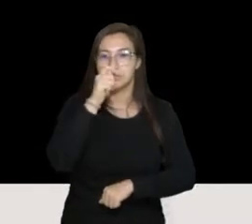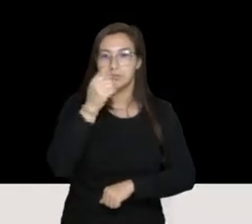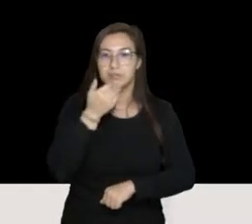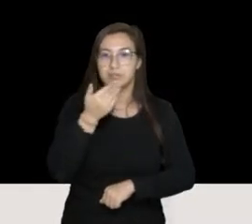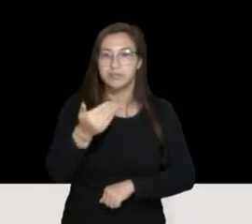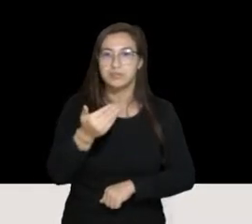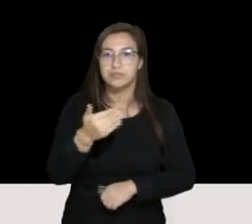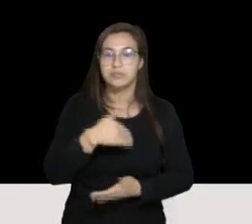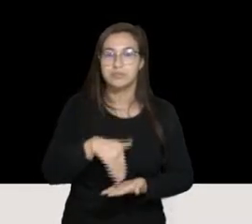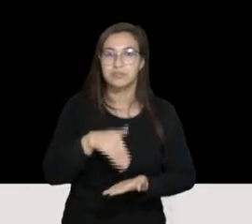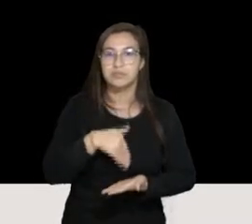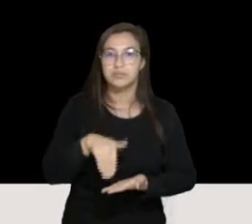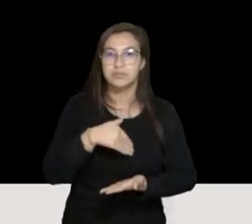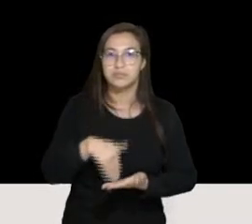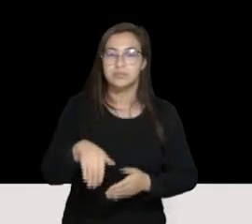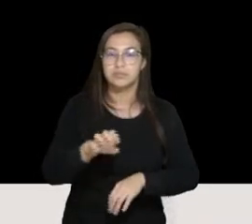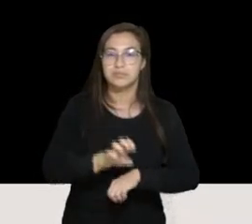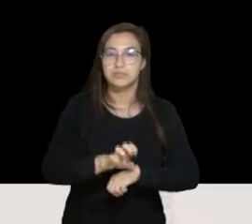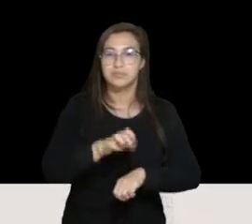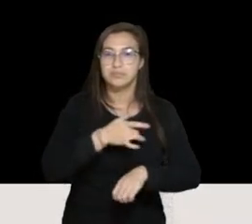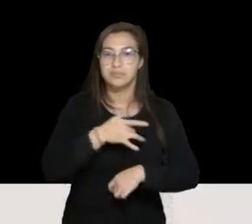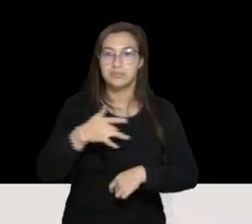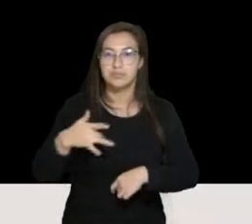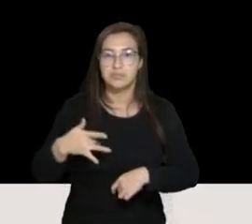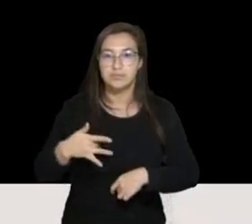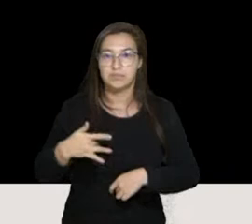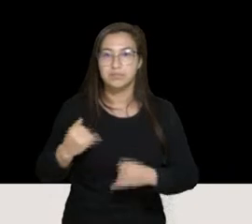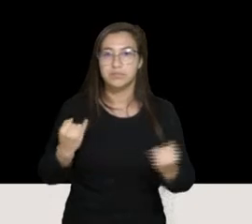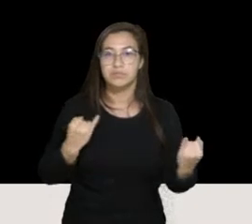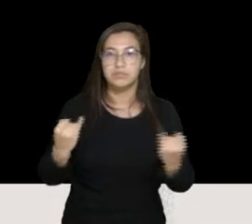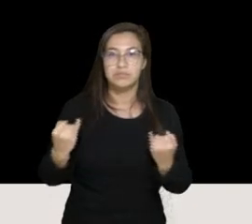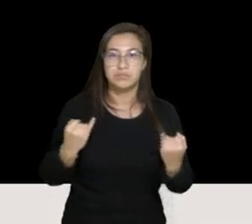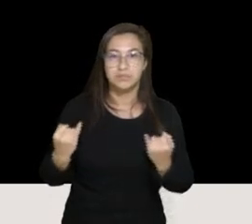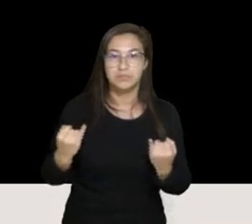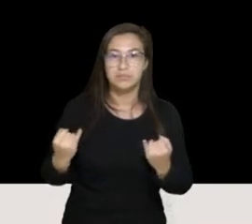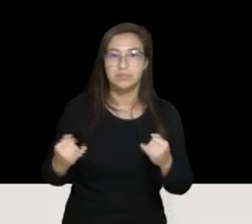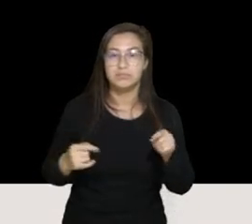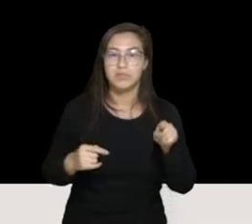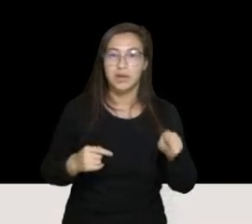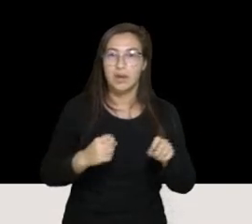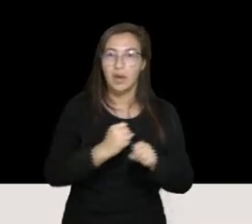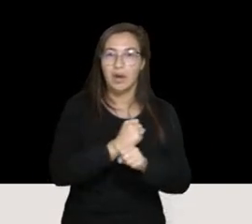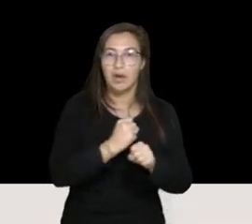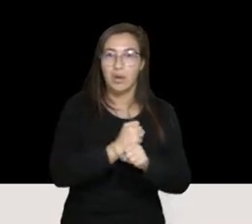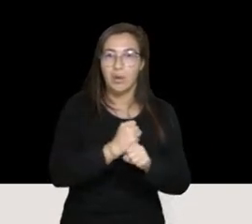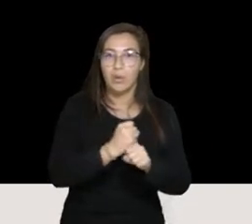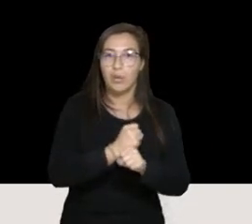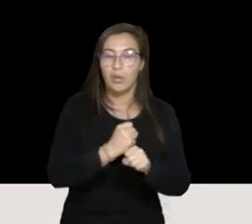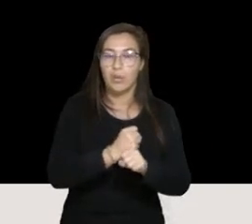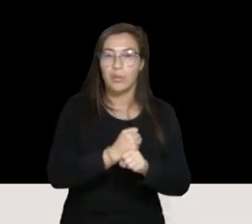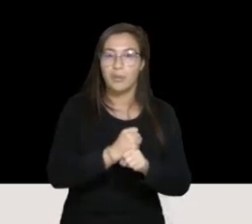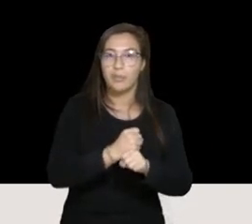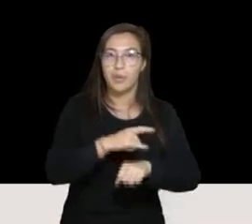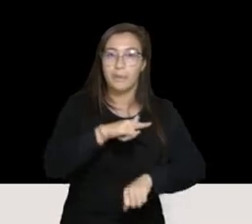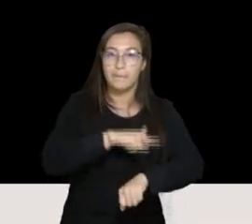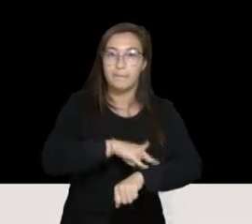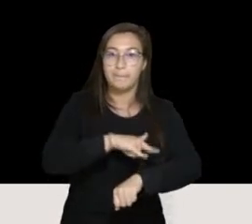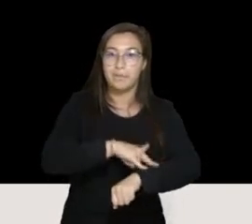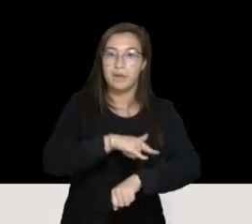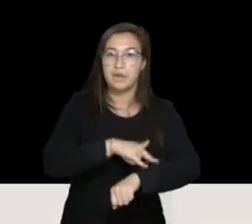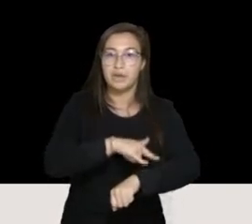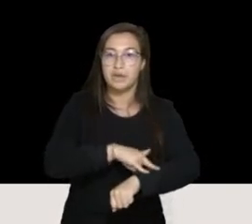solicitando ao secretário de Estado da Saúde informações acerca das obras dos banheiros do